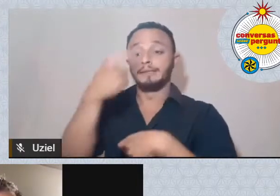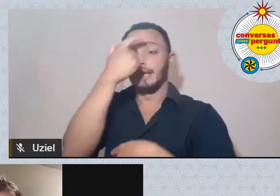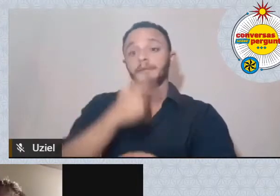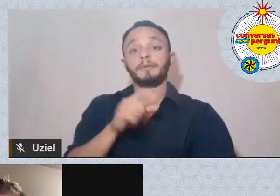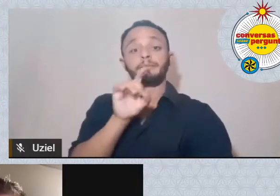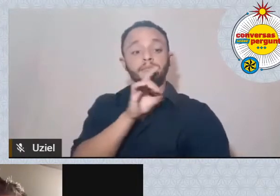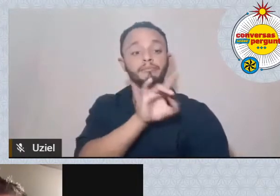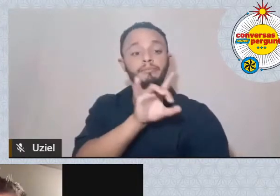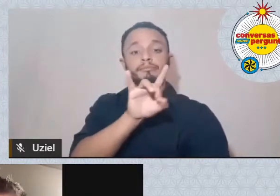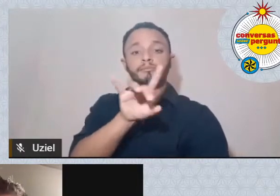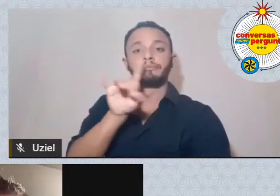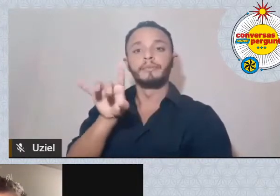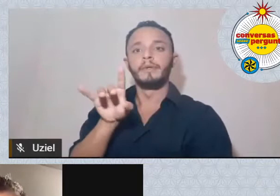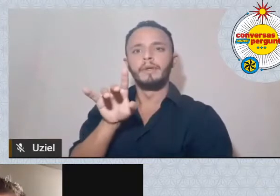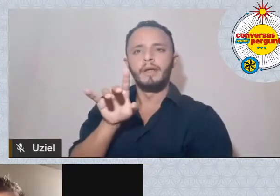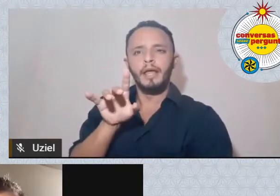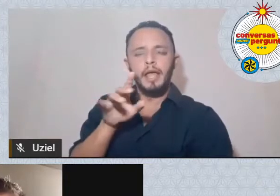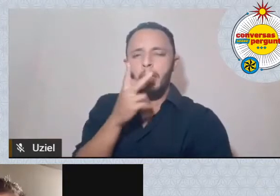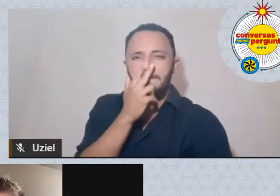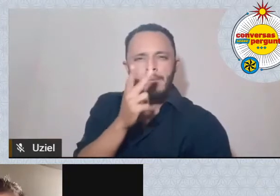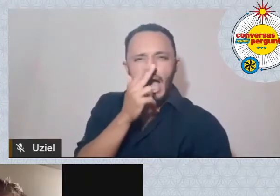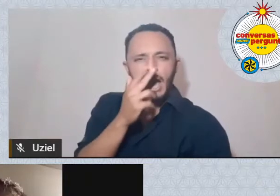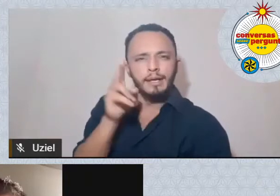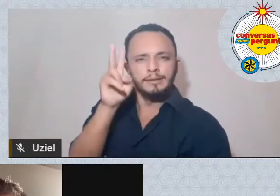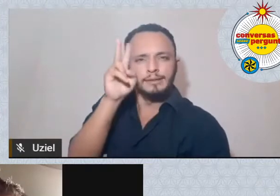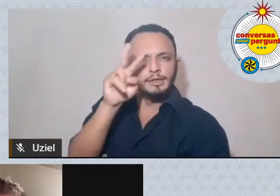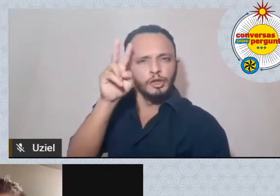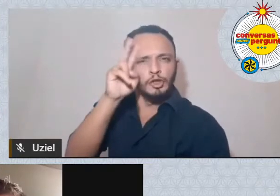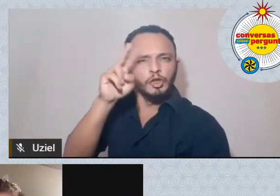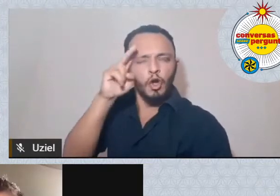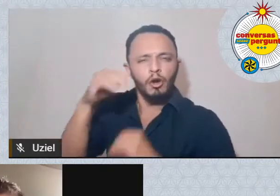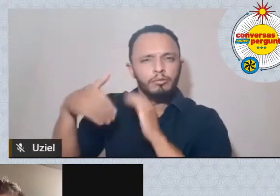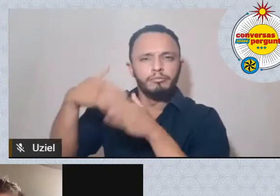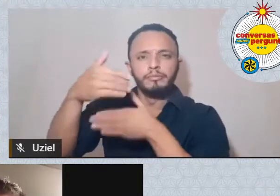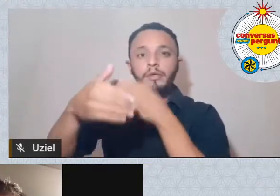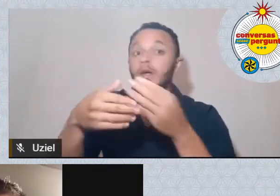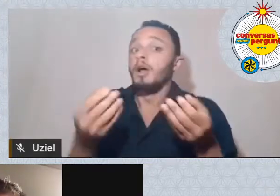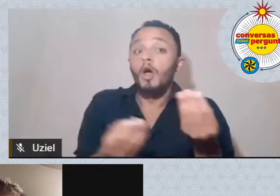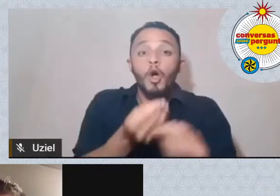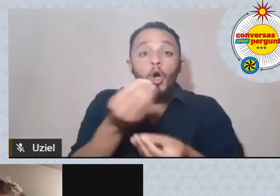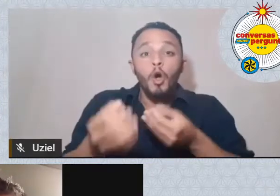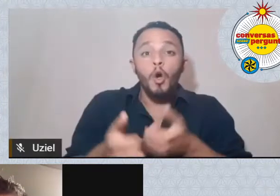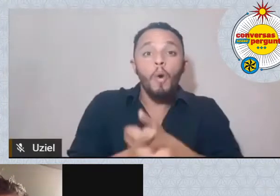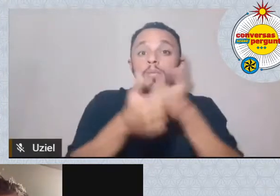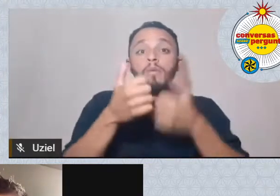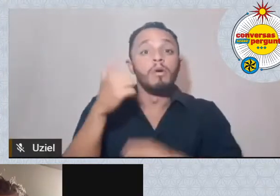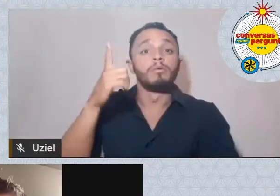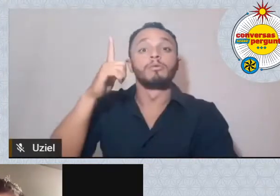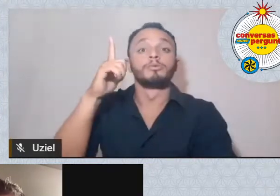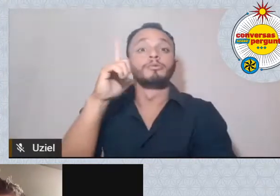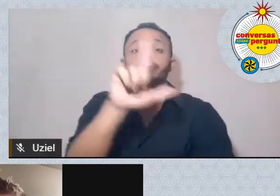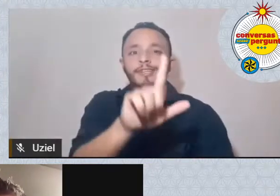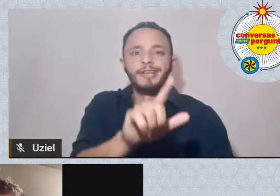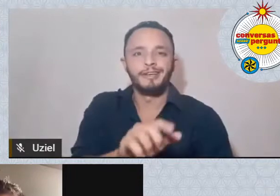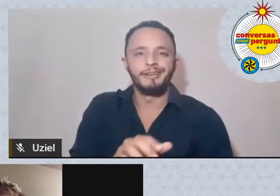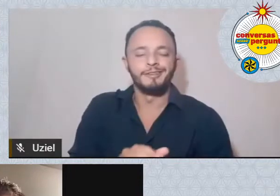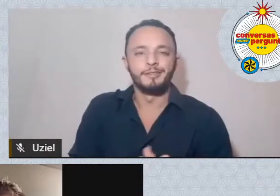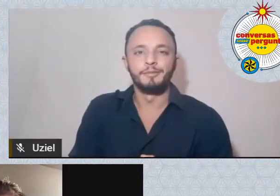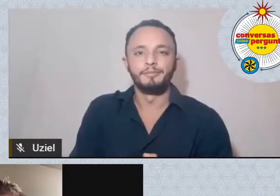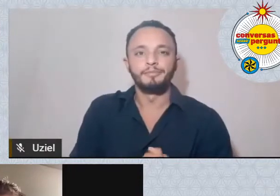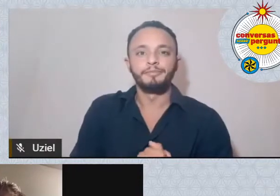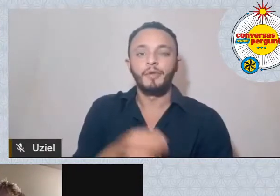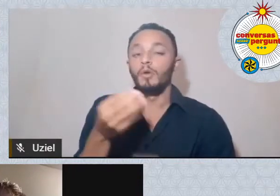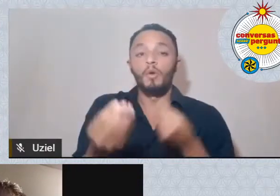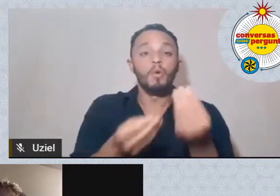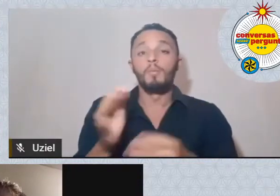certa ficção, né? Como isso poderia ter sido, como isso poderia ter acontecido. Isso vai tomar trabalho, talvez